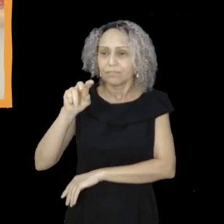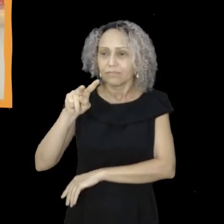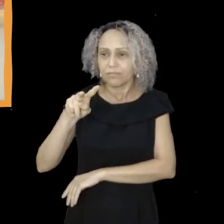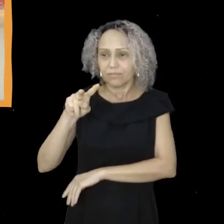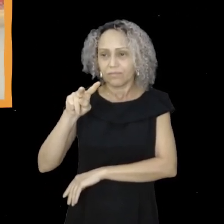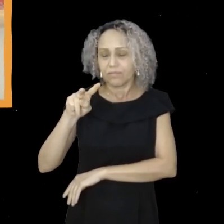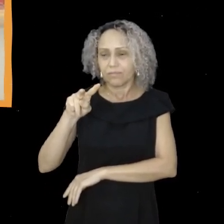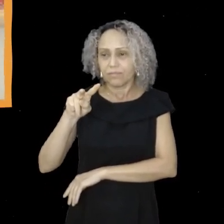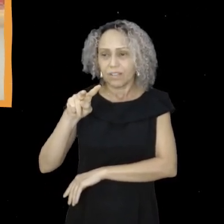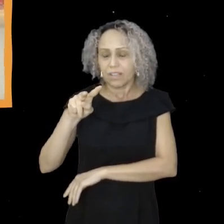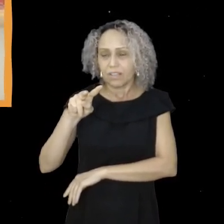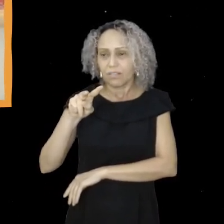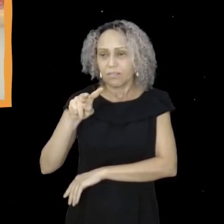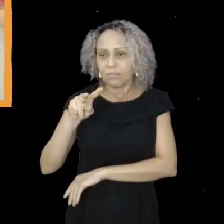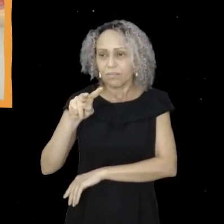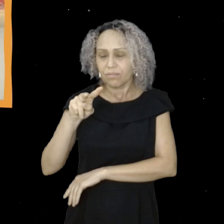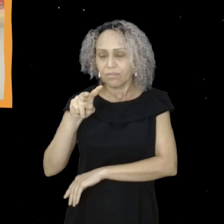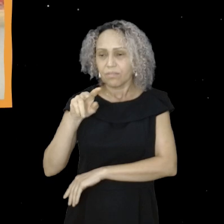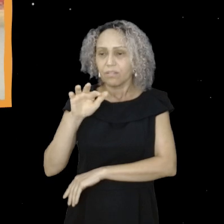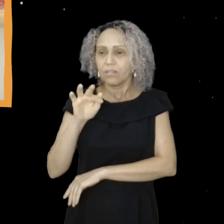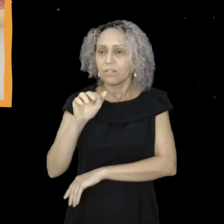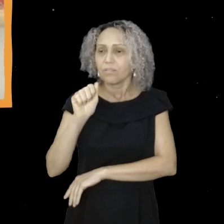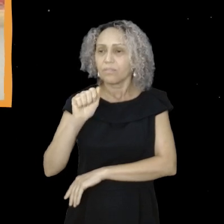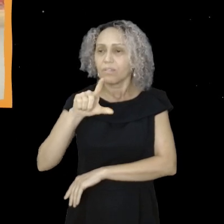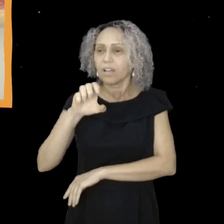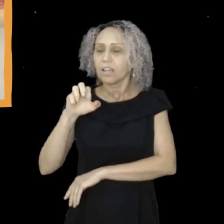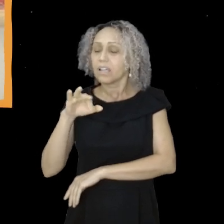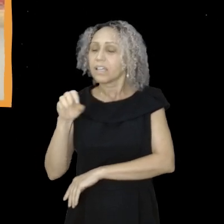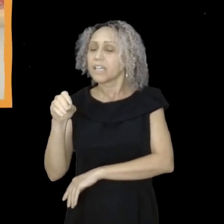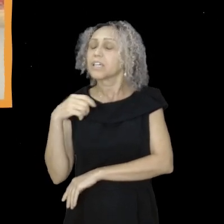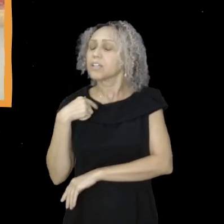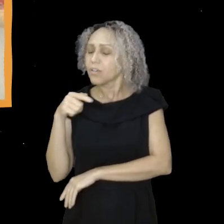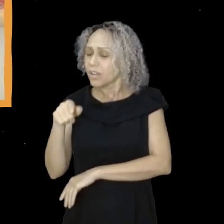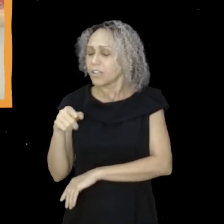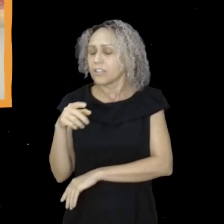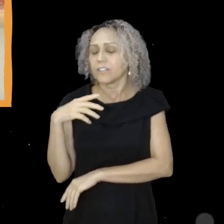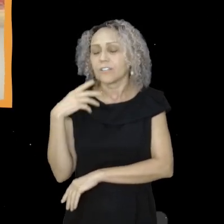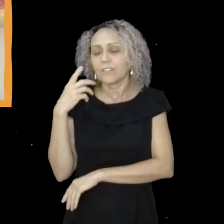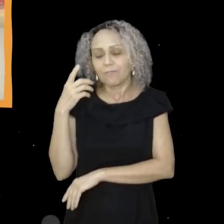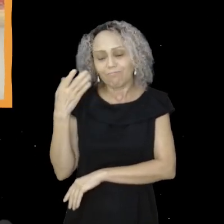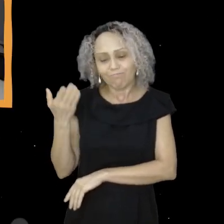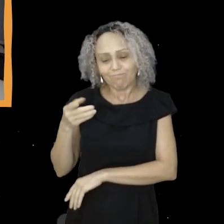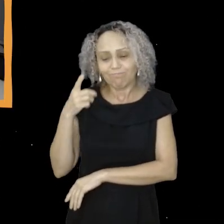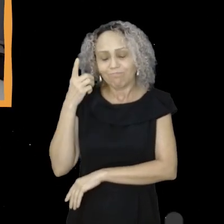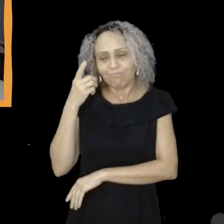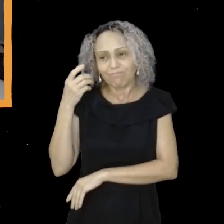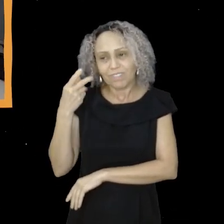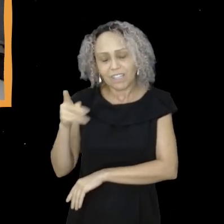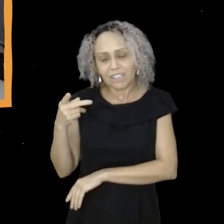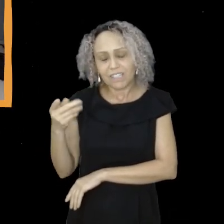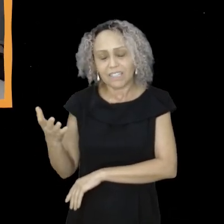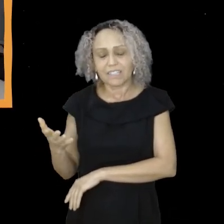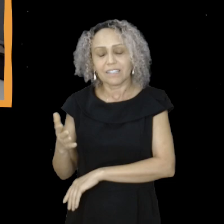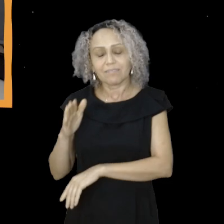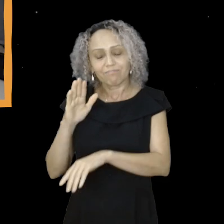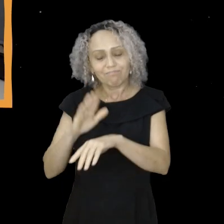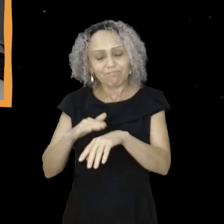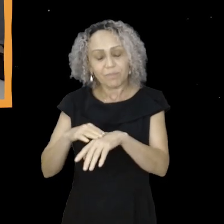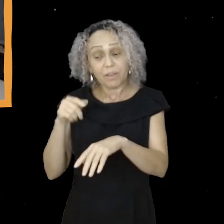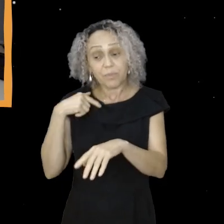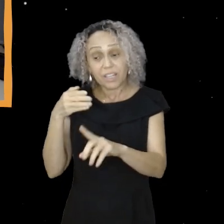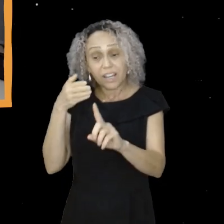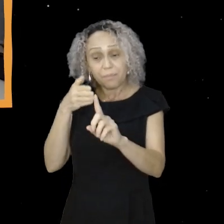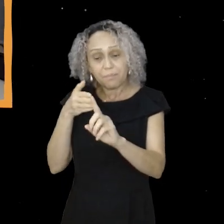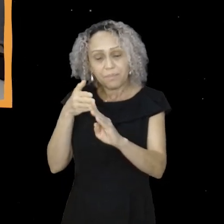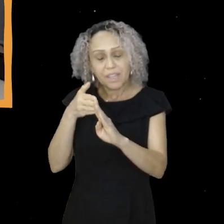pessoa que discute a Amazônia há muito tempo aqui, que eu conheço e de referência minha nesse tema. E quem do PT você chamaria para